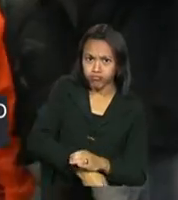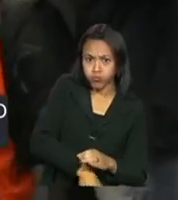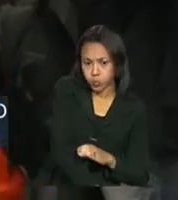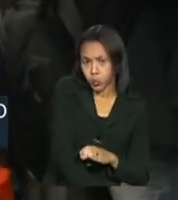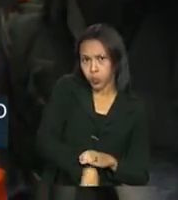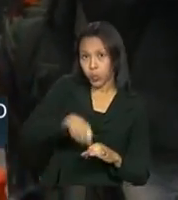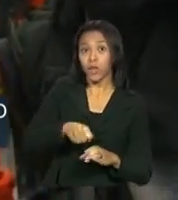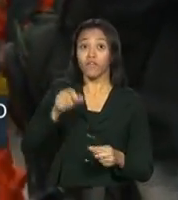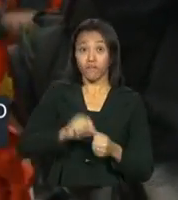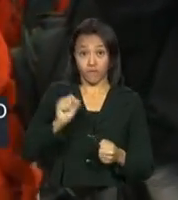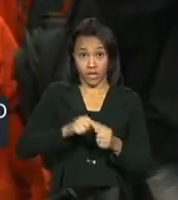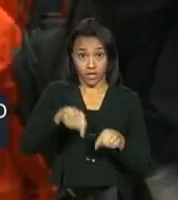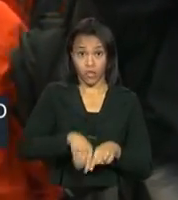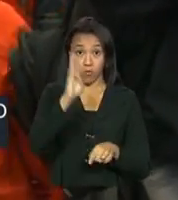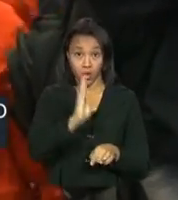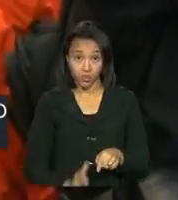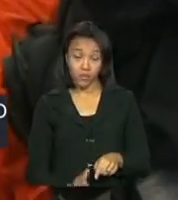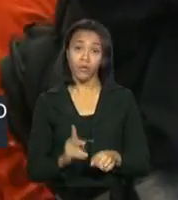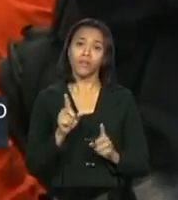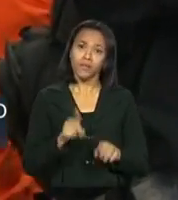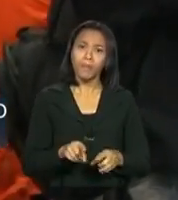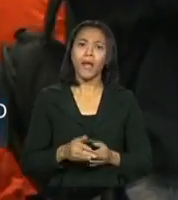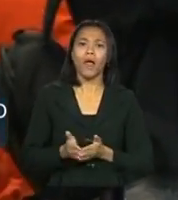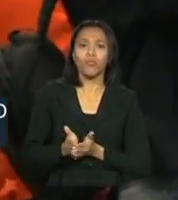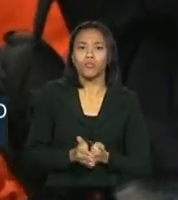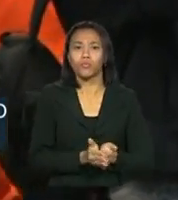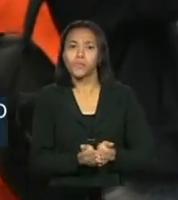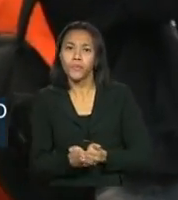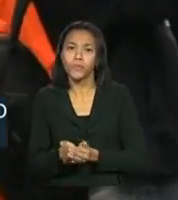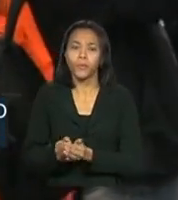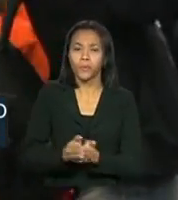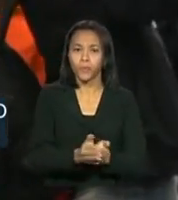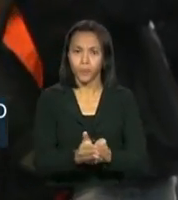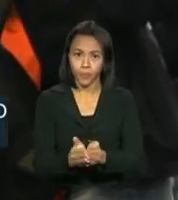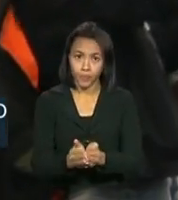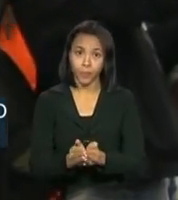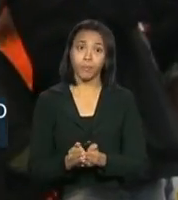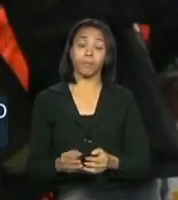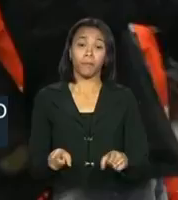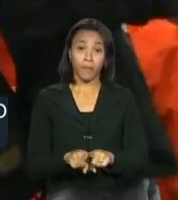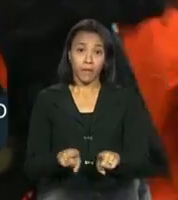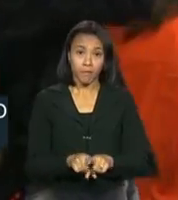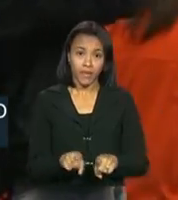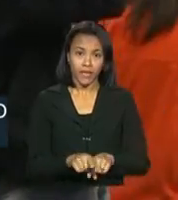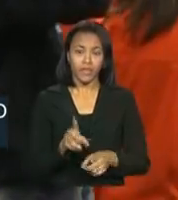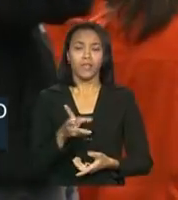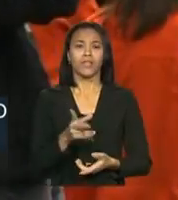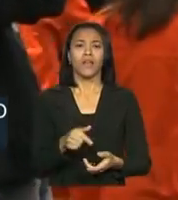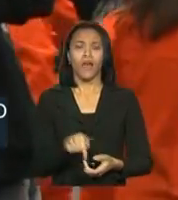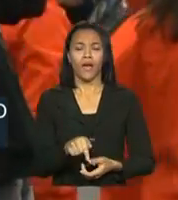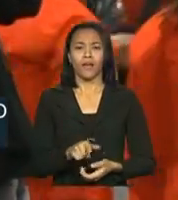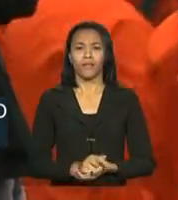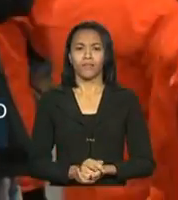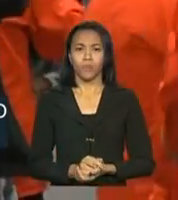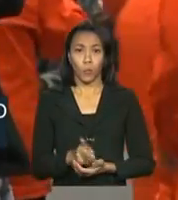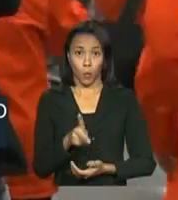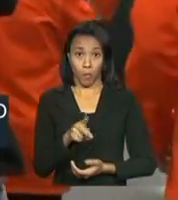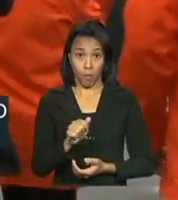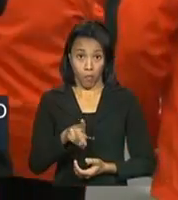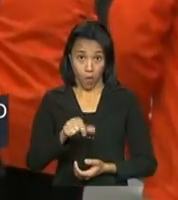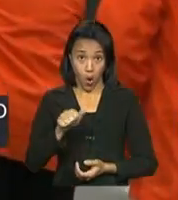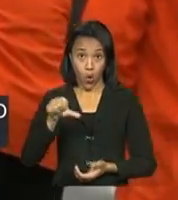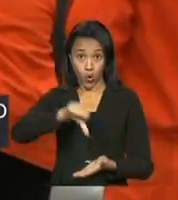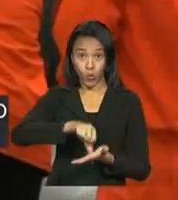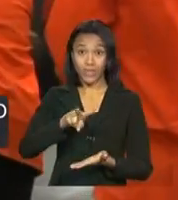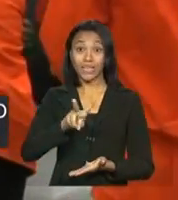construída no país, que é uma plataforma também do tipo flutuante. A presidenta também vai conhecer o dique seco no Polo Naval